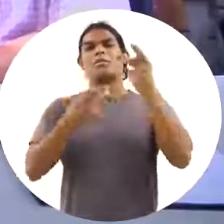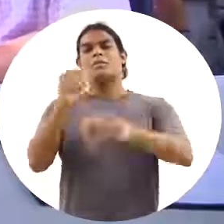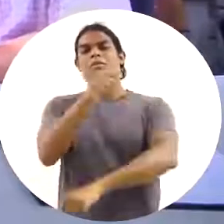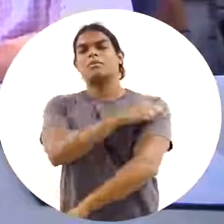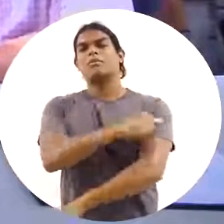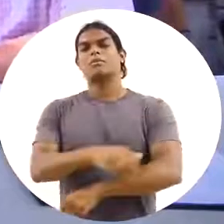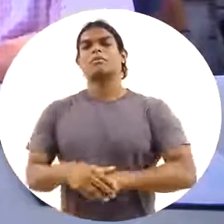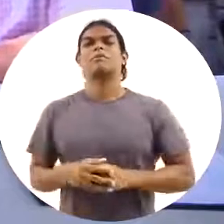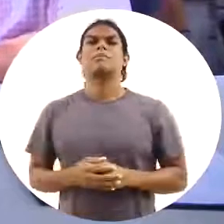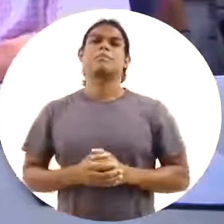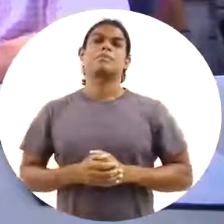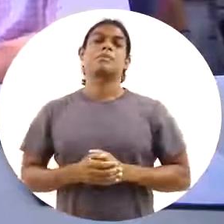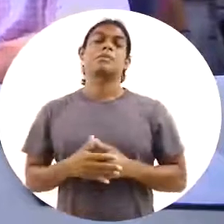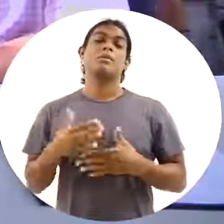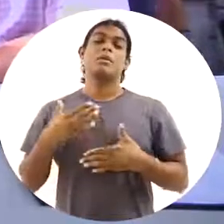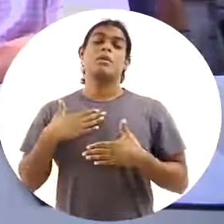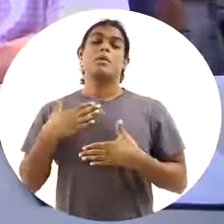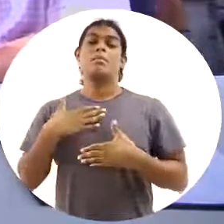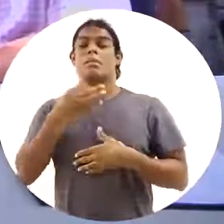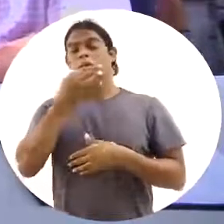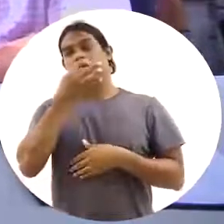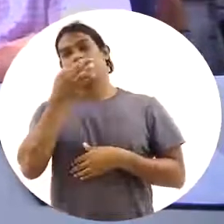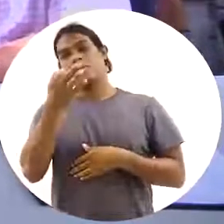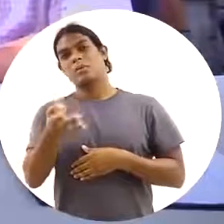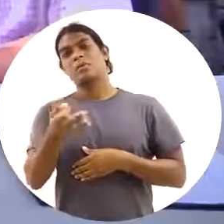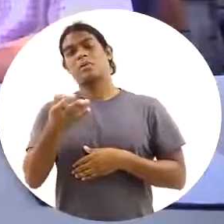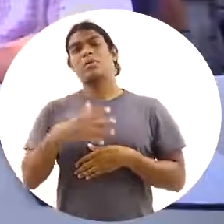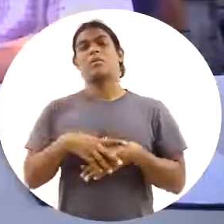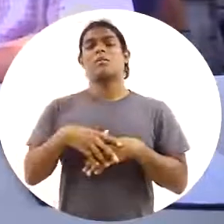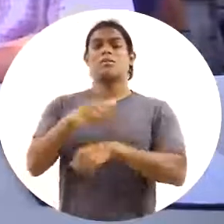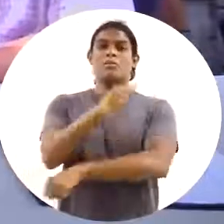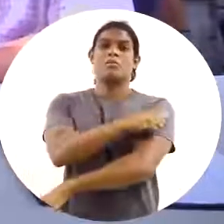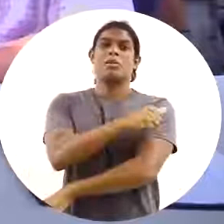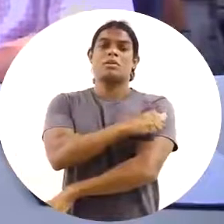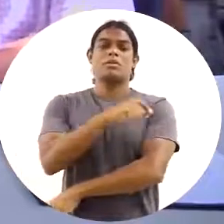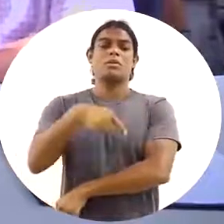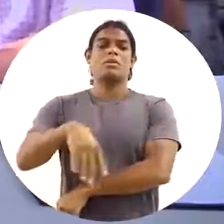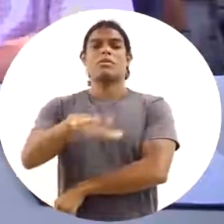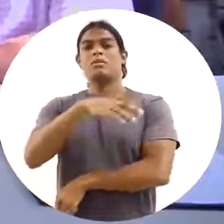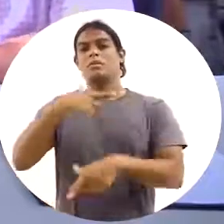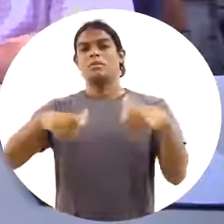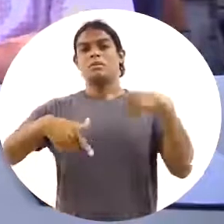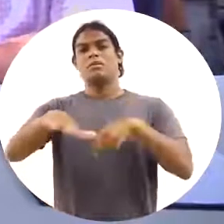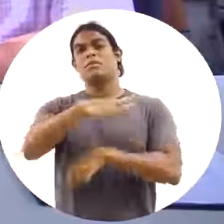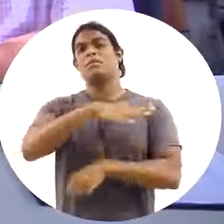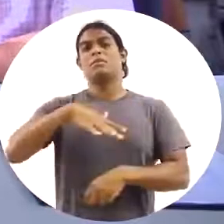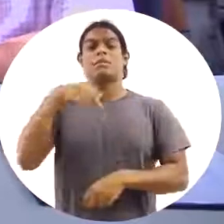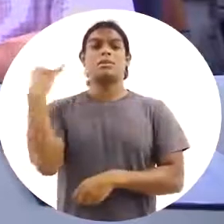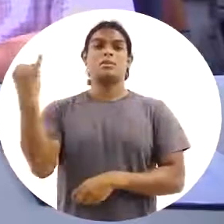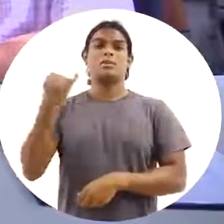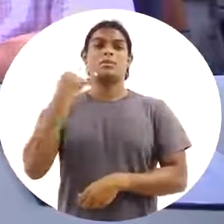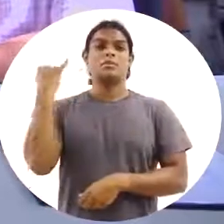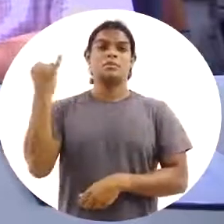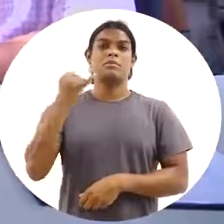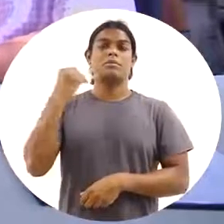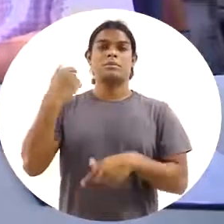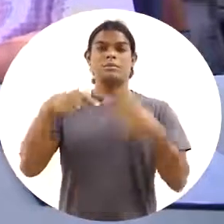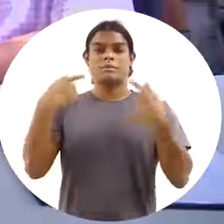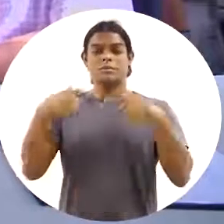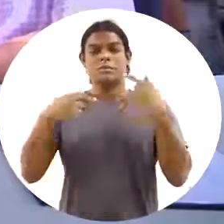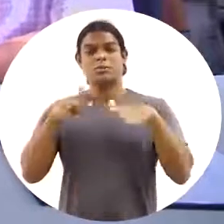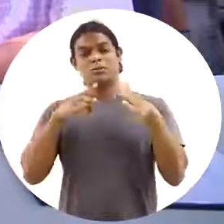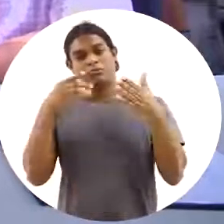aluno? Acho que para o aluno que está nessa área é importante se politizar, né?